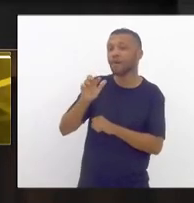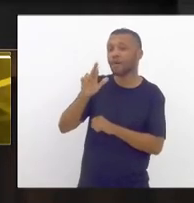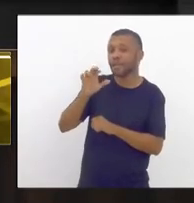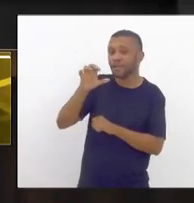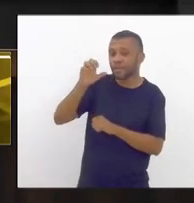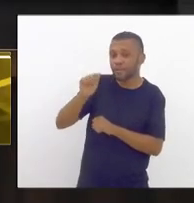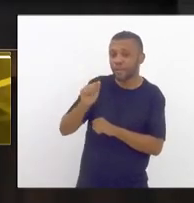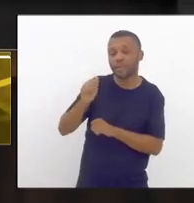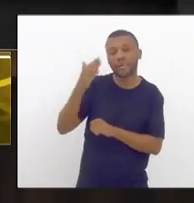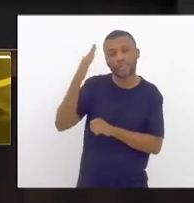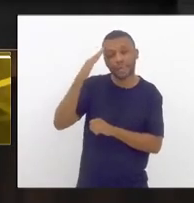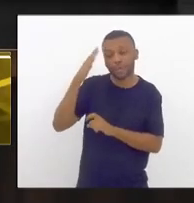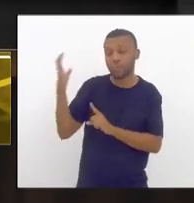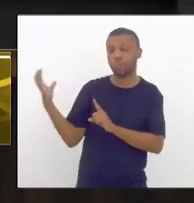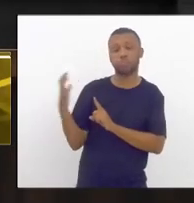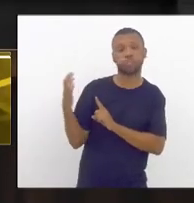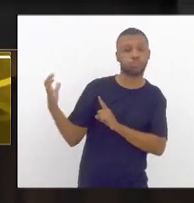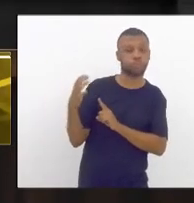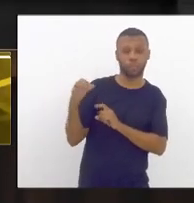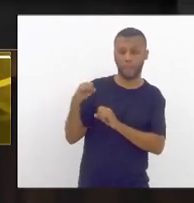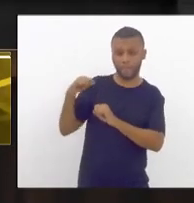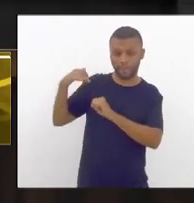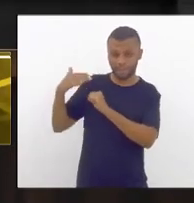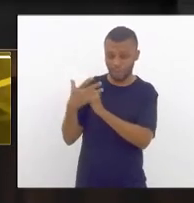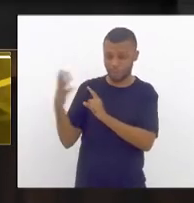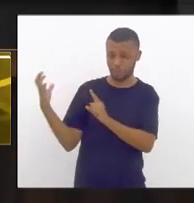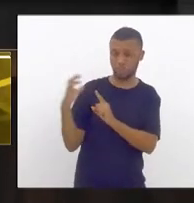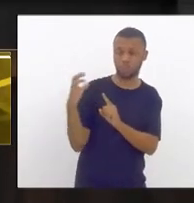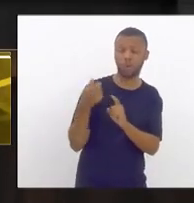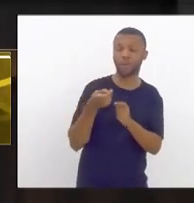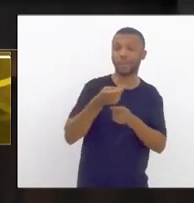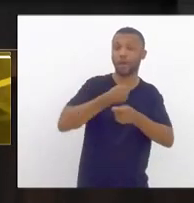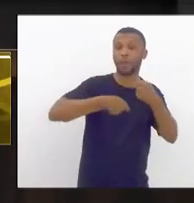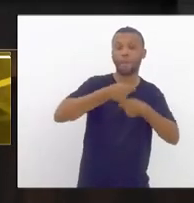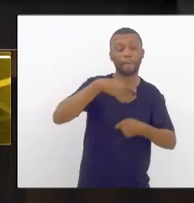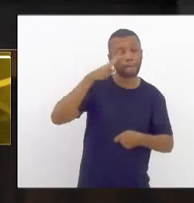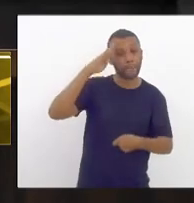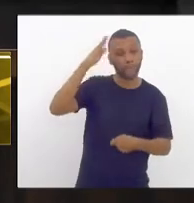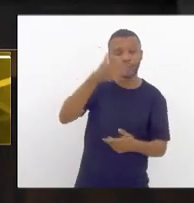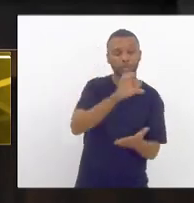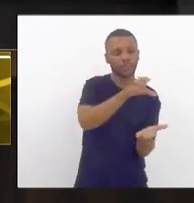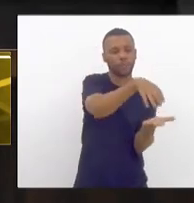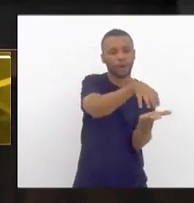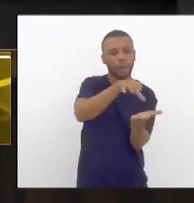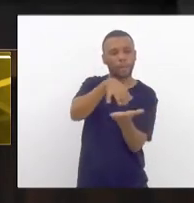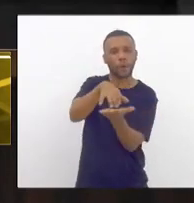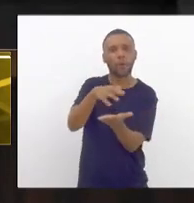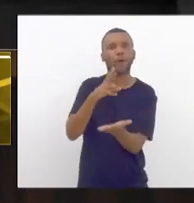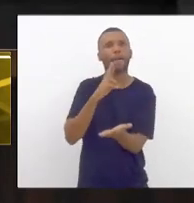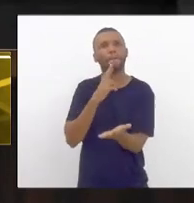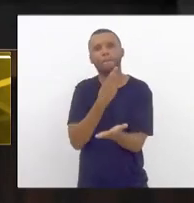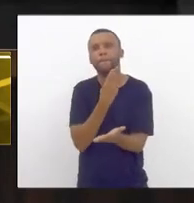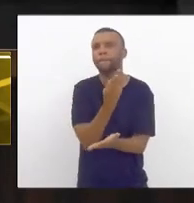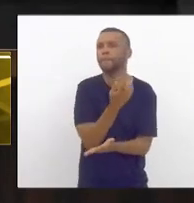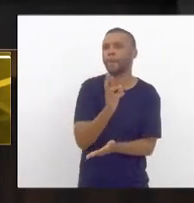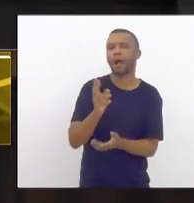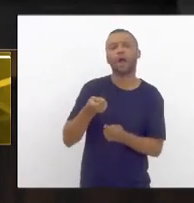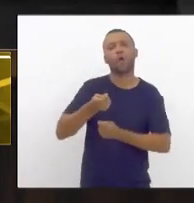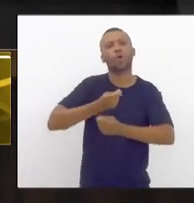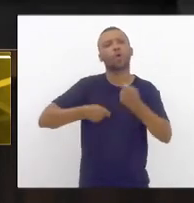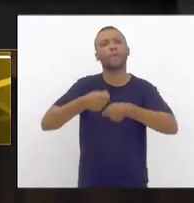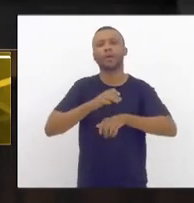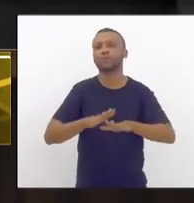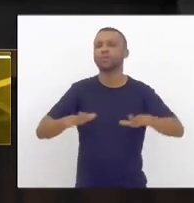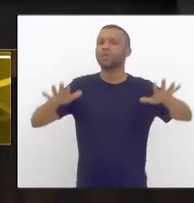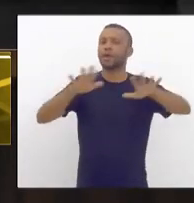na economia e sobretudo nesse setores né e Sem dúvida nenhuma os setores do Comércio tiveram que